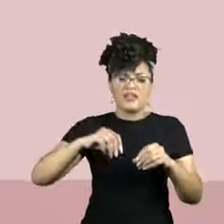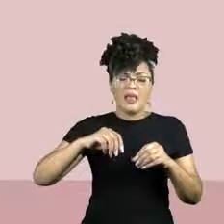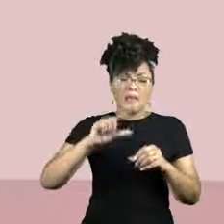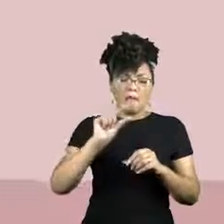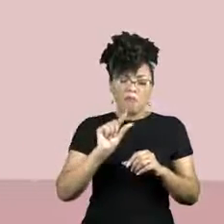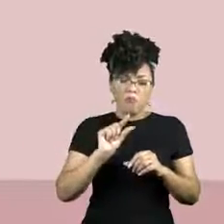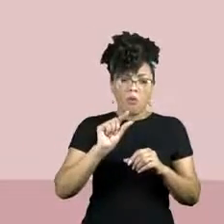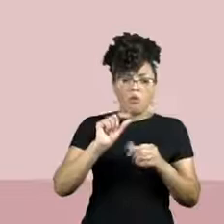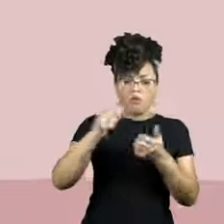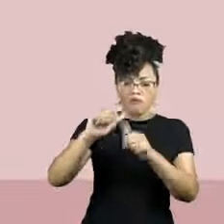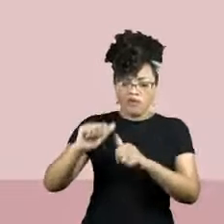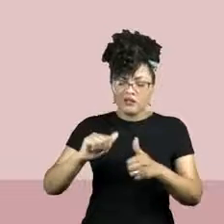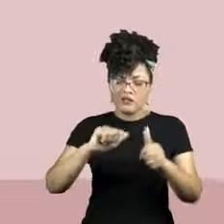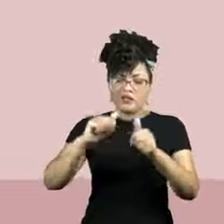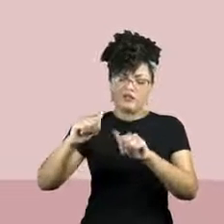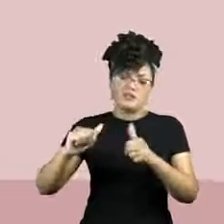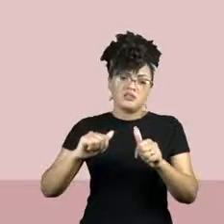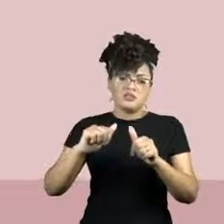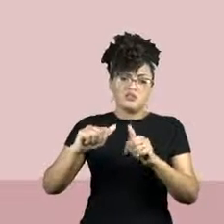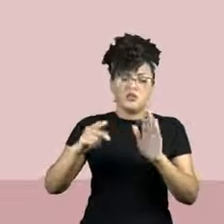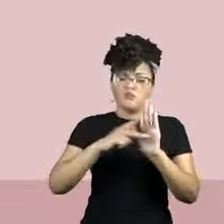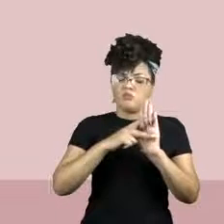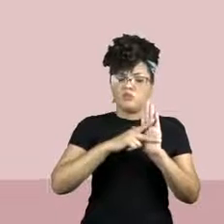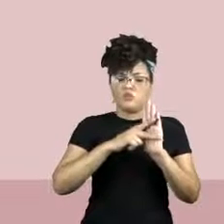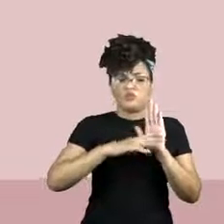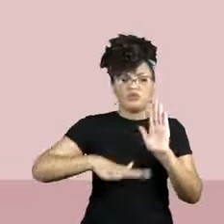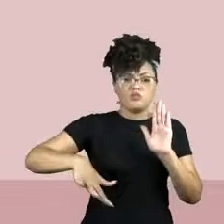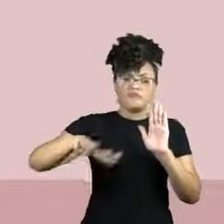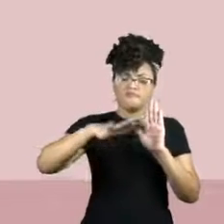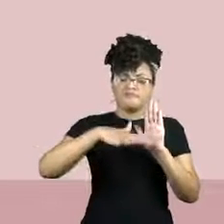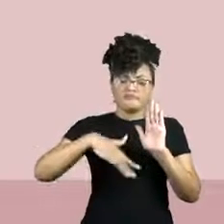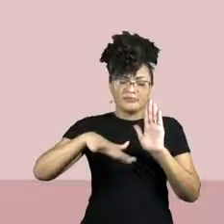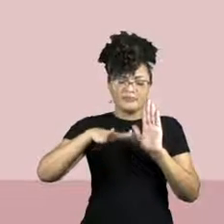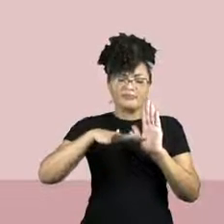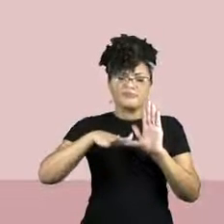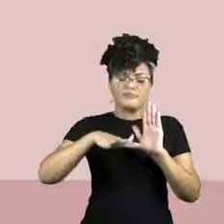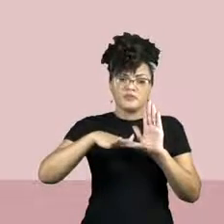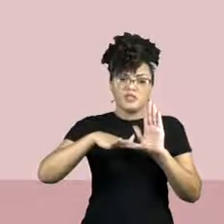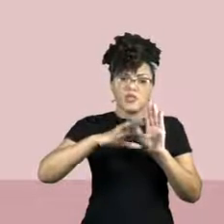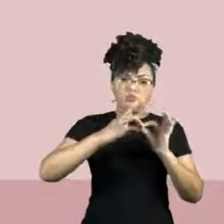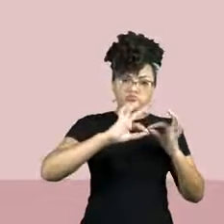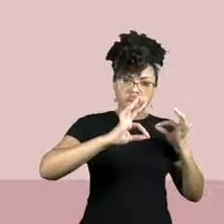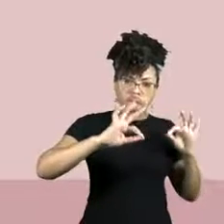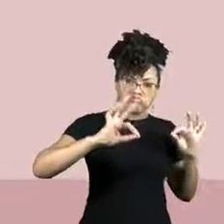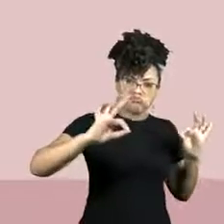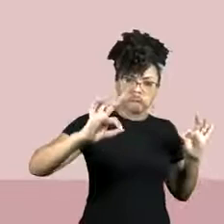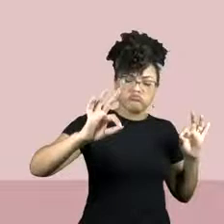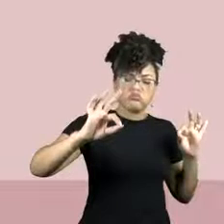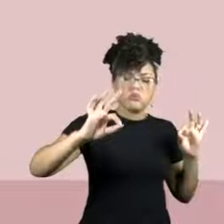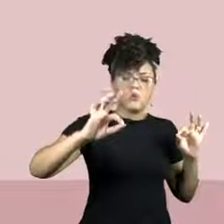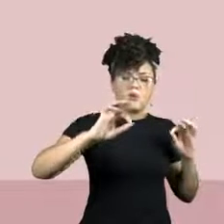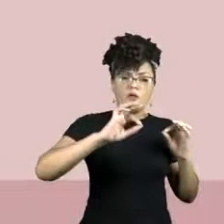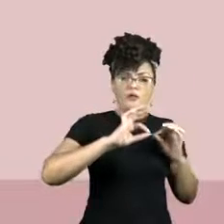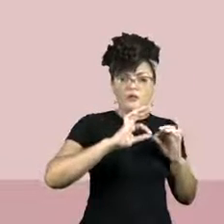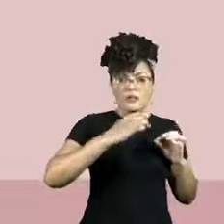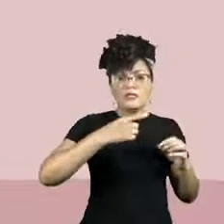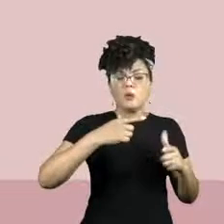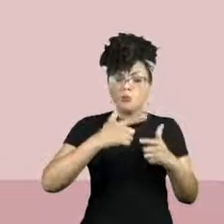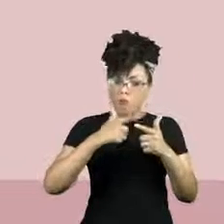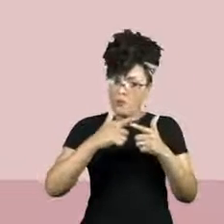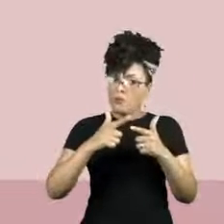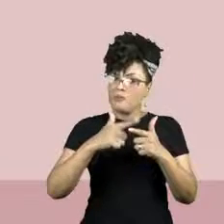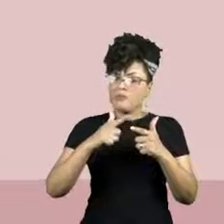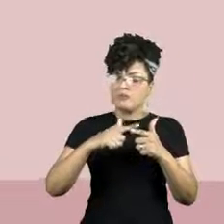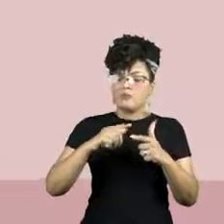são realizadas em um dado projeto, em um dado terreno, para uma área muito extensa, uma área muito grande, e um problema que